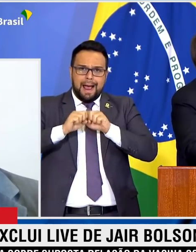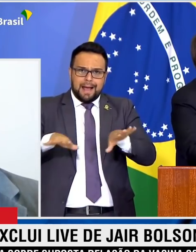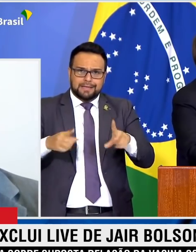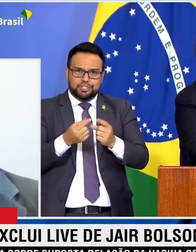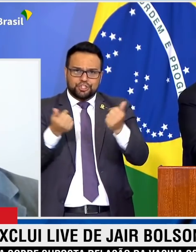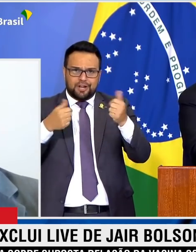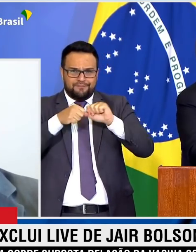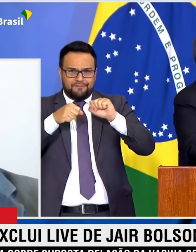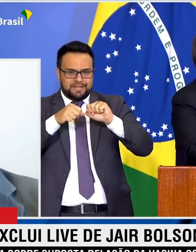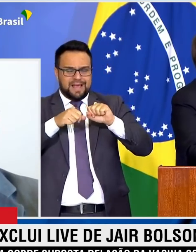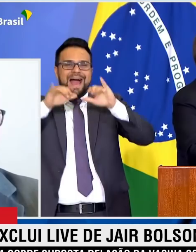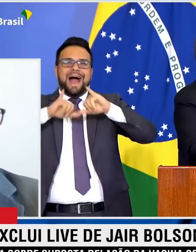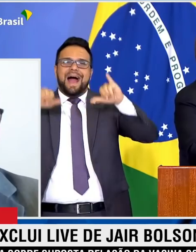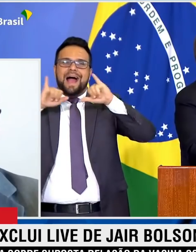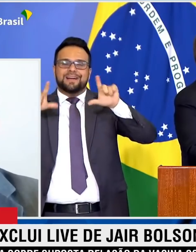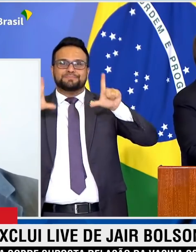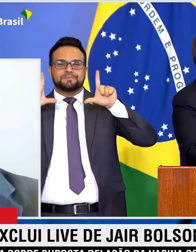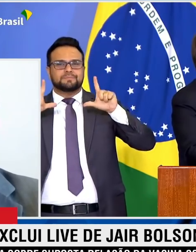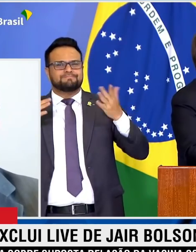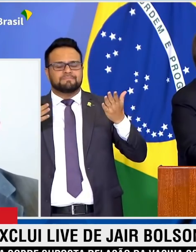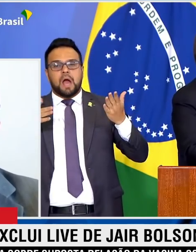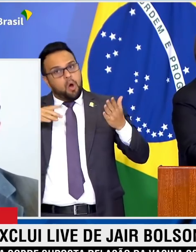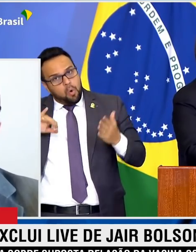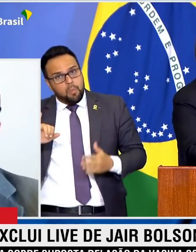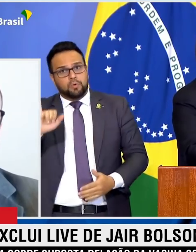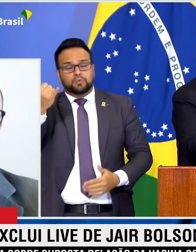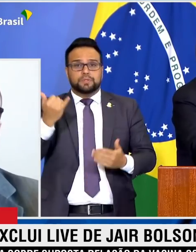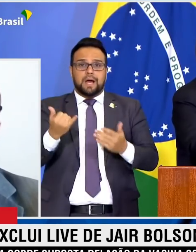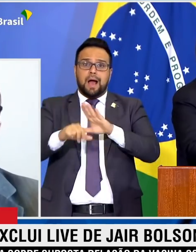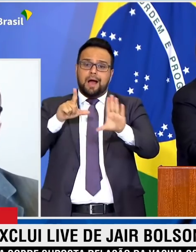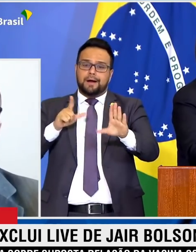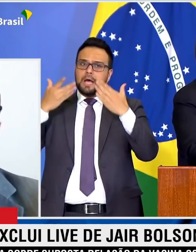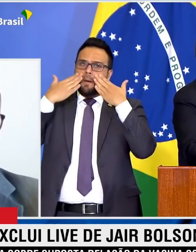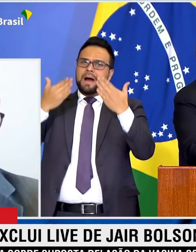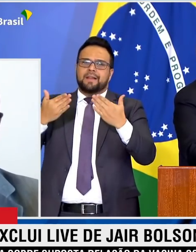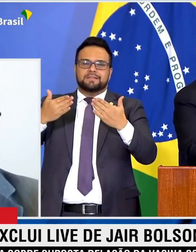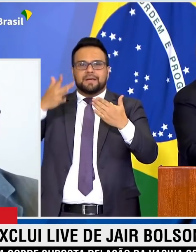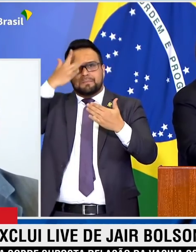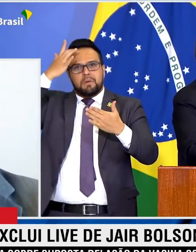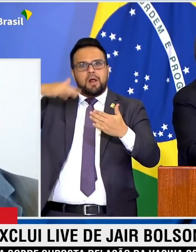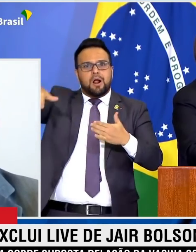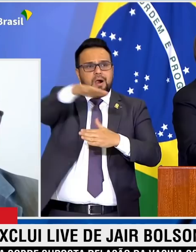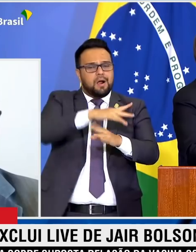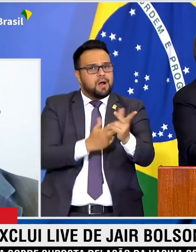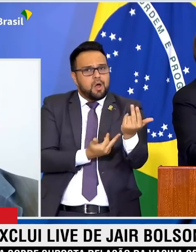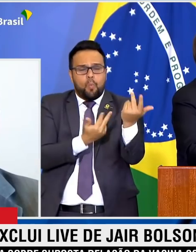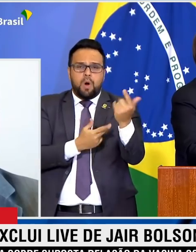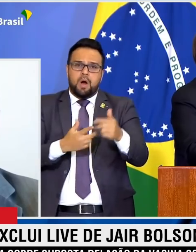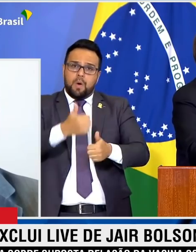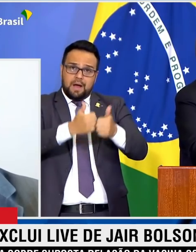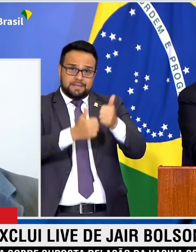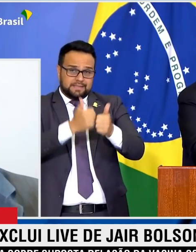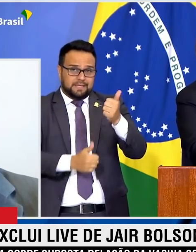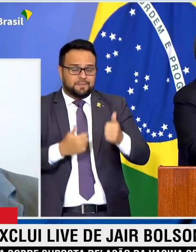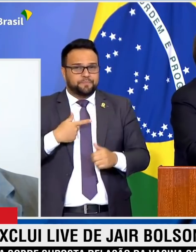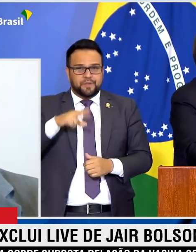no debate público agora só para cozinha é Marcelo quanto a as redes sociais censurarem a essa fala do